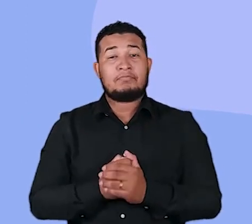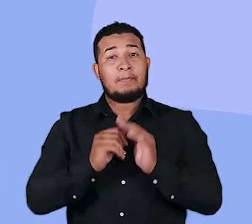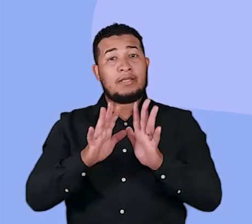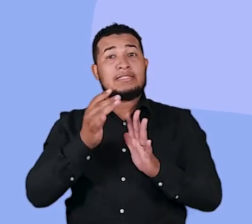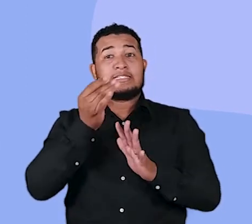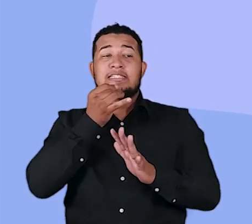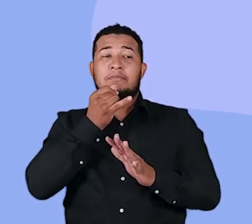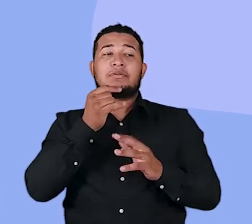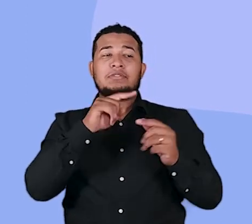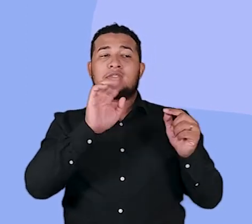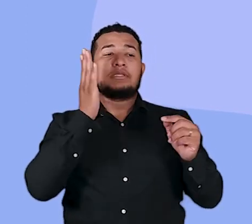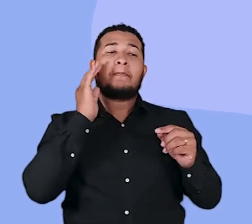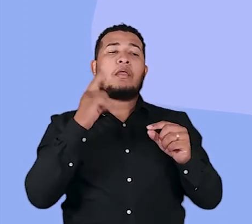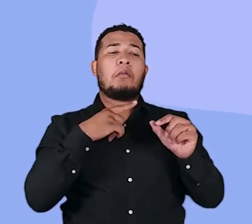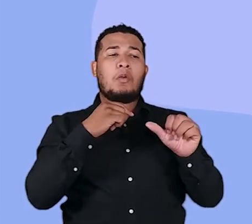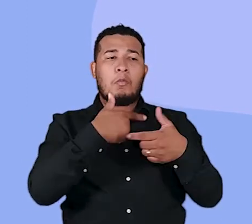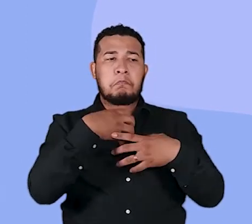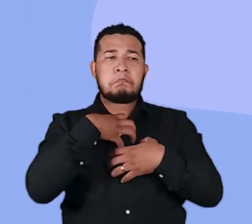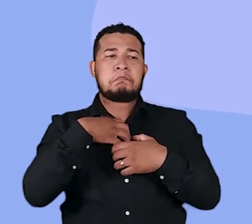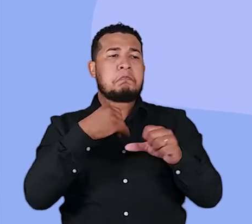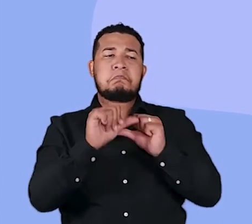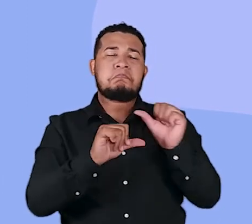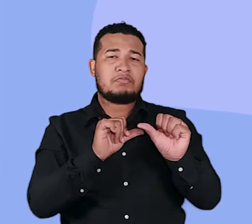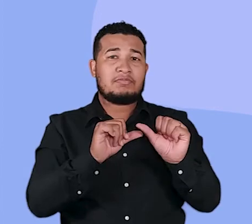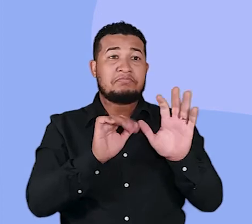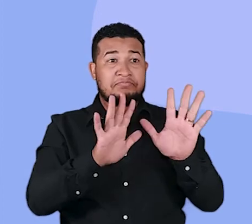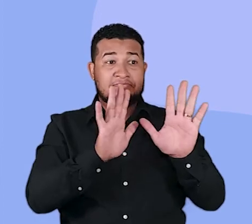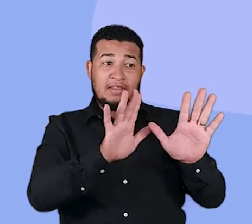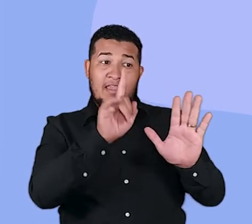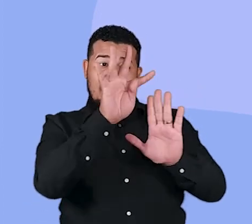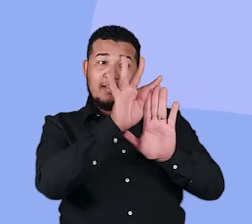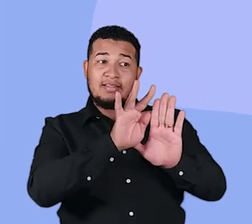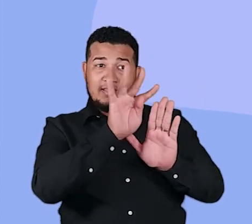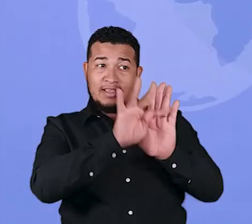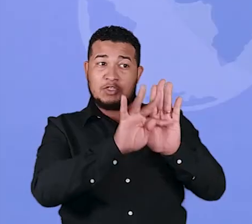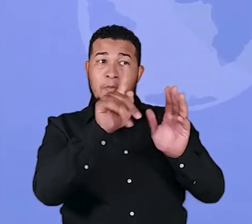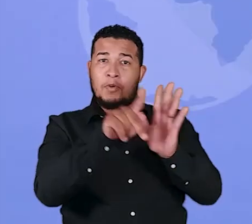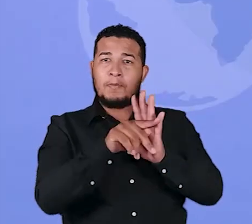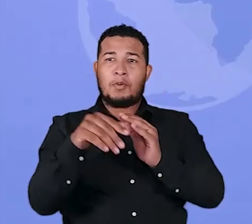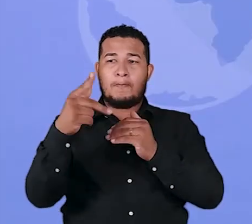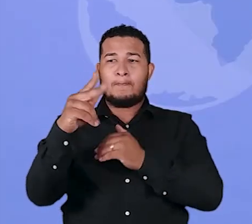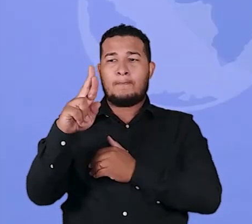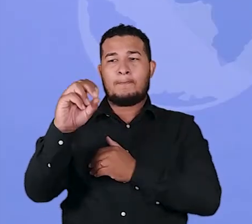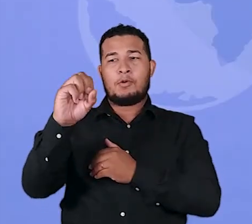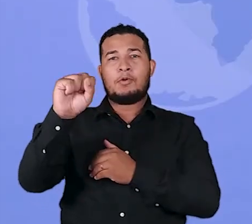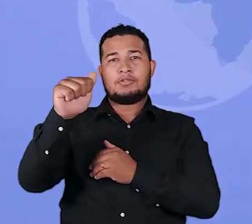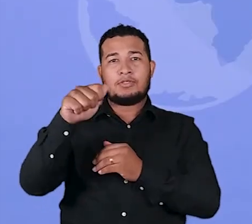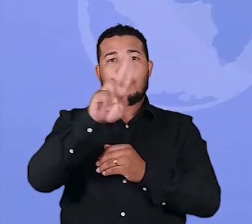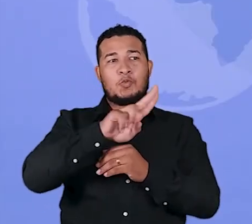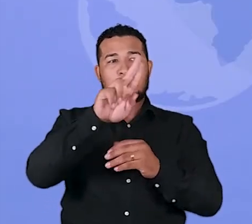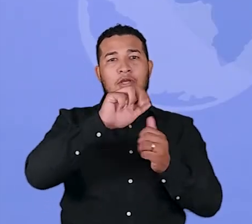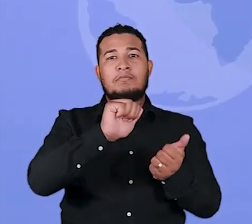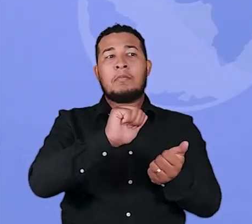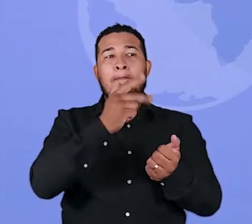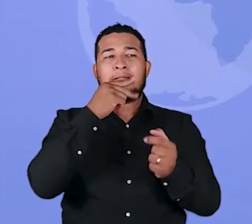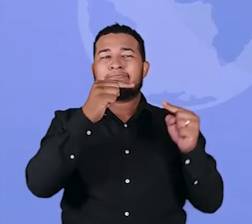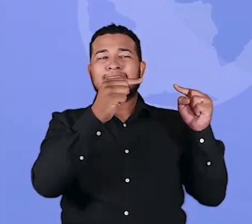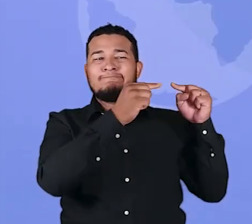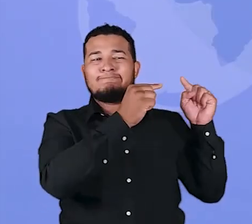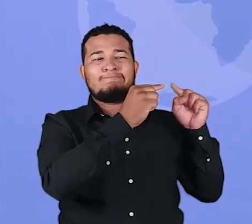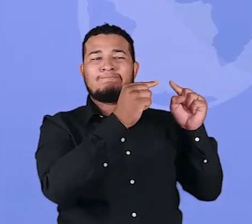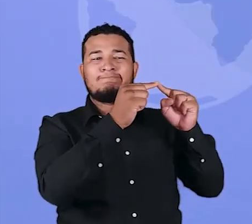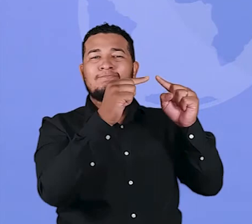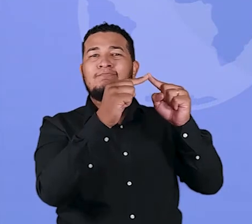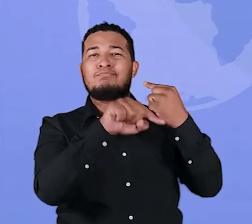vírgula. Saiba que o que eu sinto por você não mudará. Se esse texto fosse um texto em prova, seria um texto